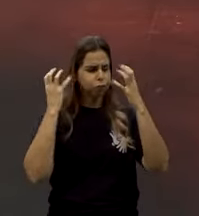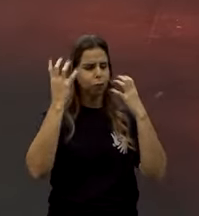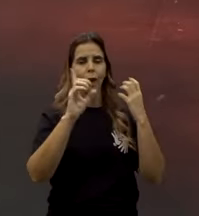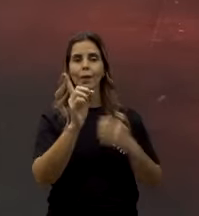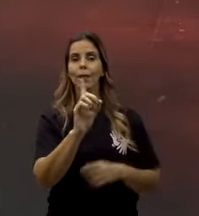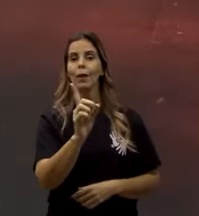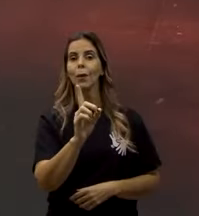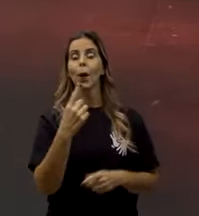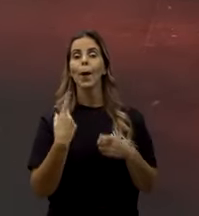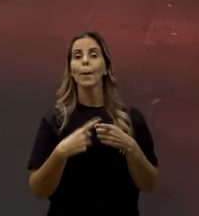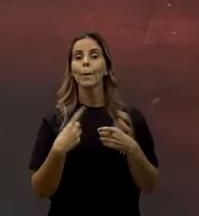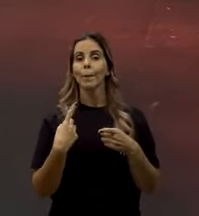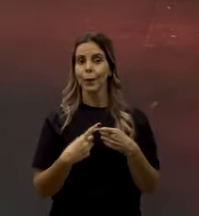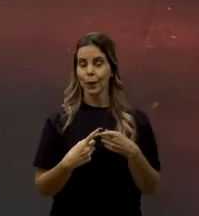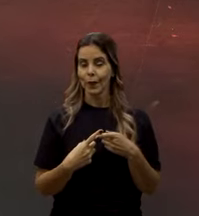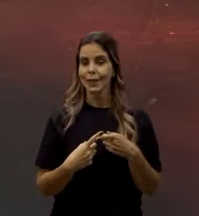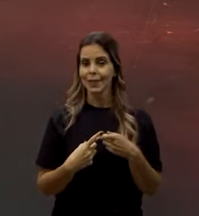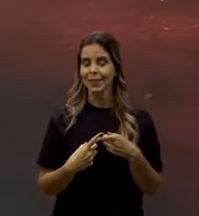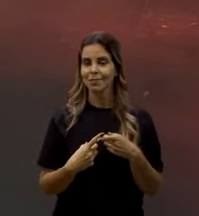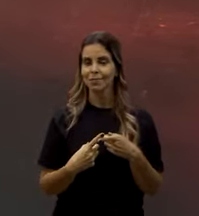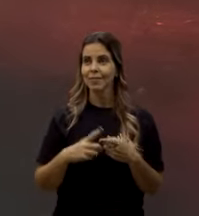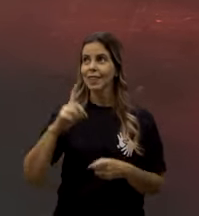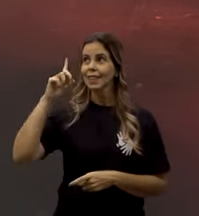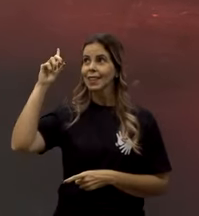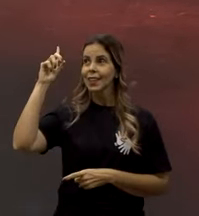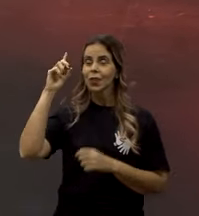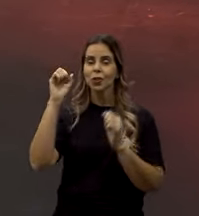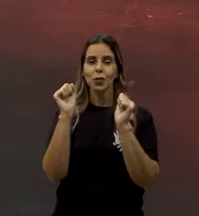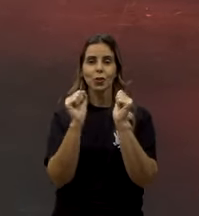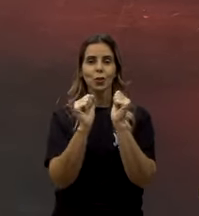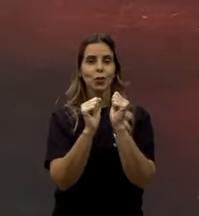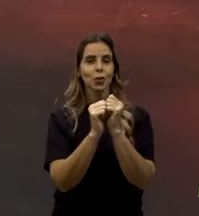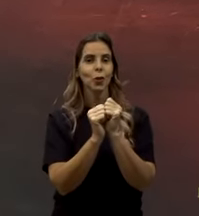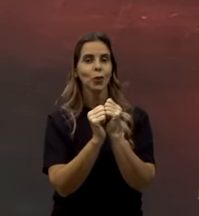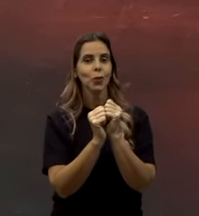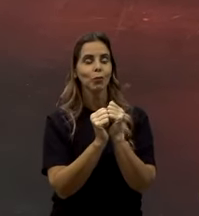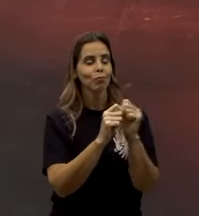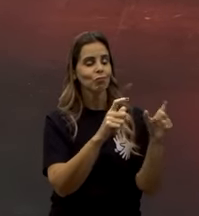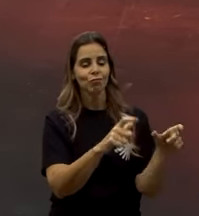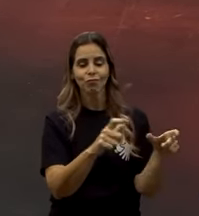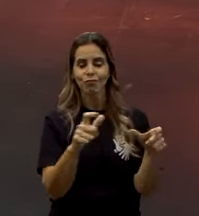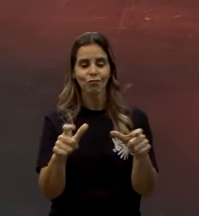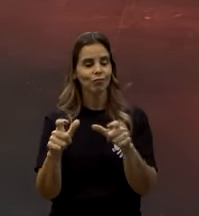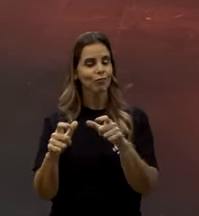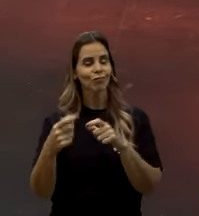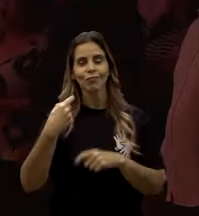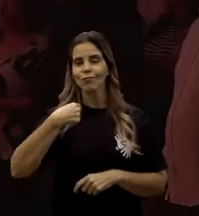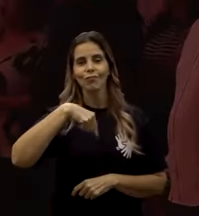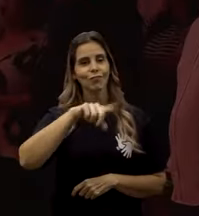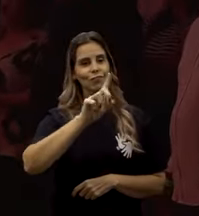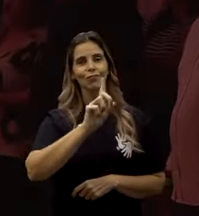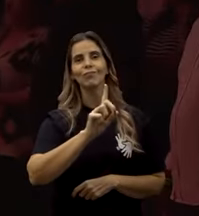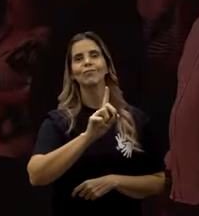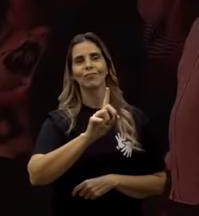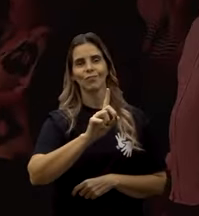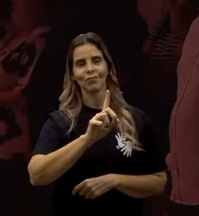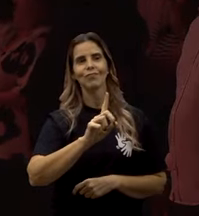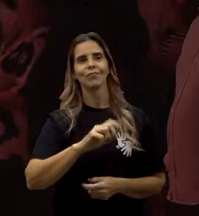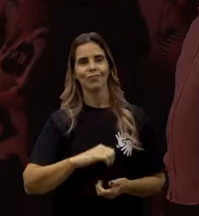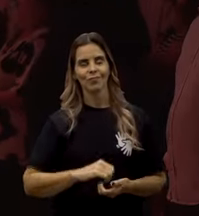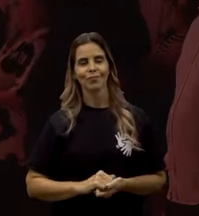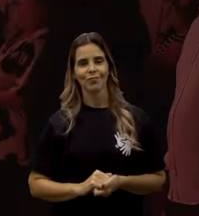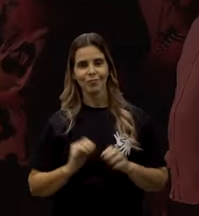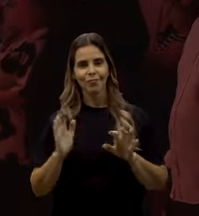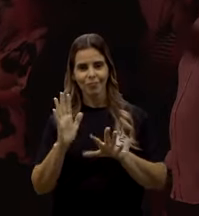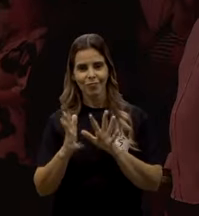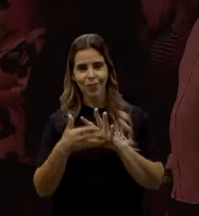pois o Senhor seu Deus estará com você por onde você andar alguém